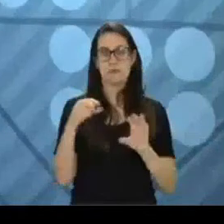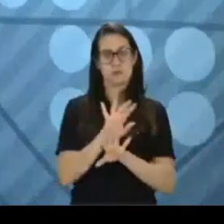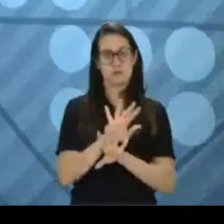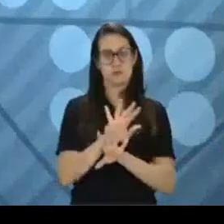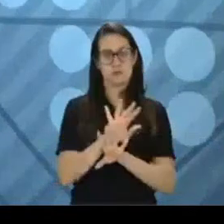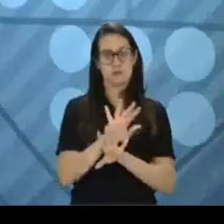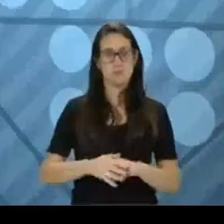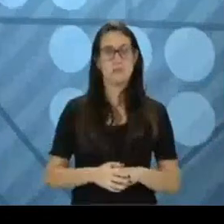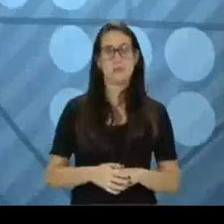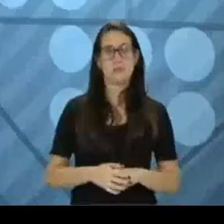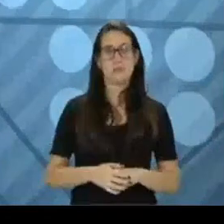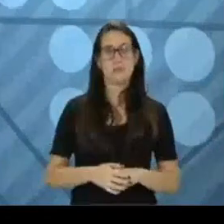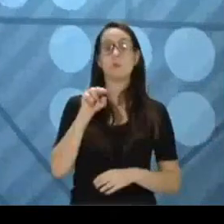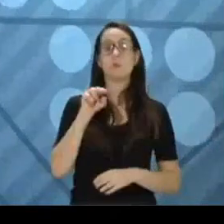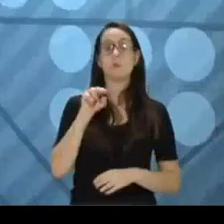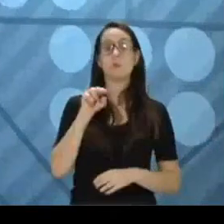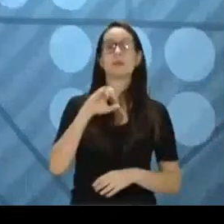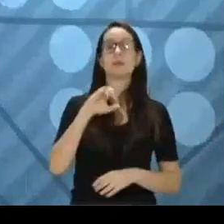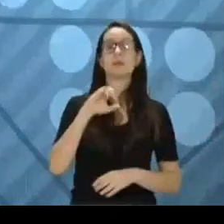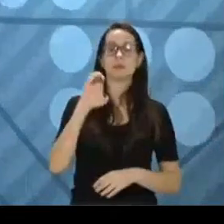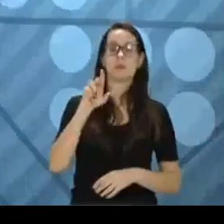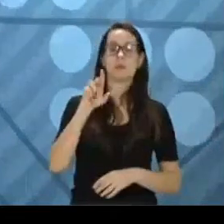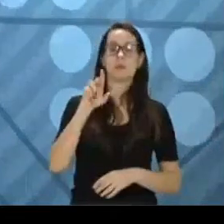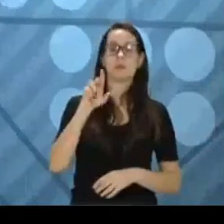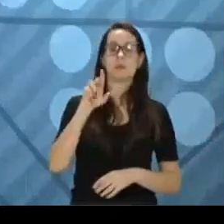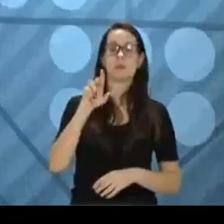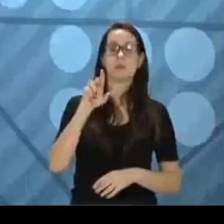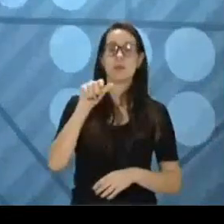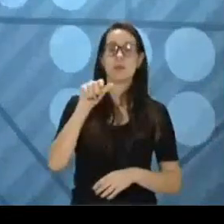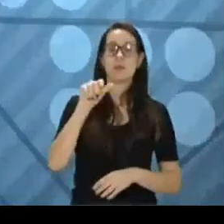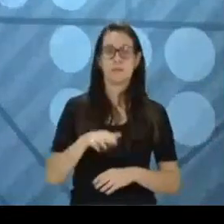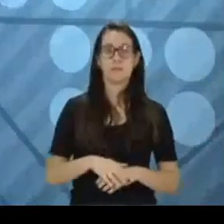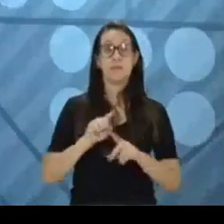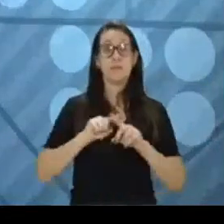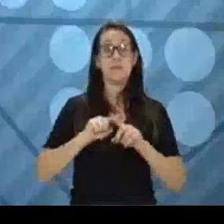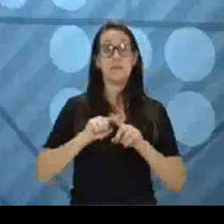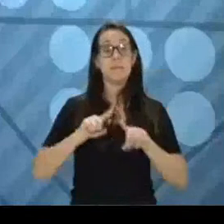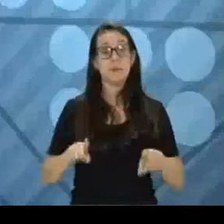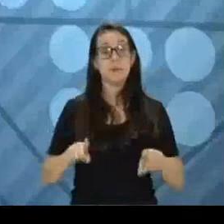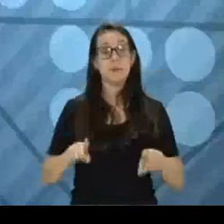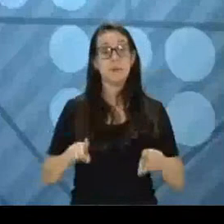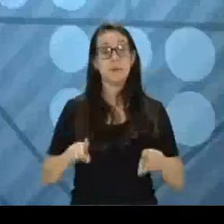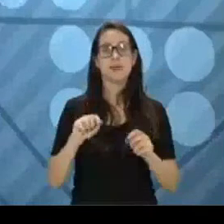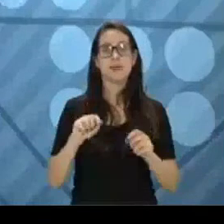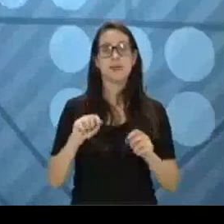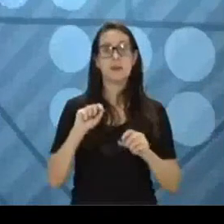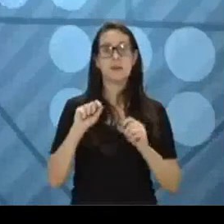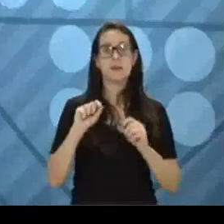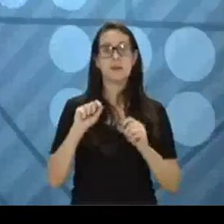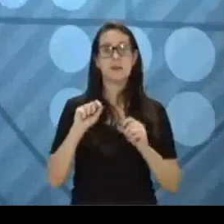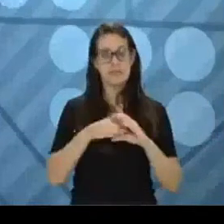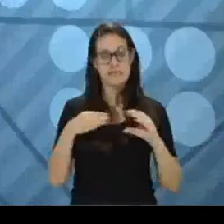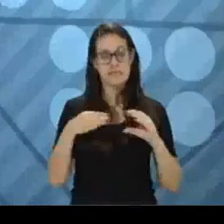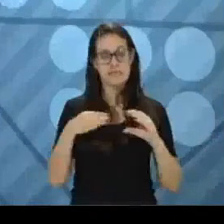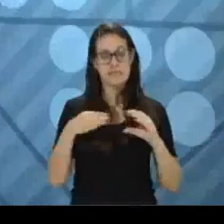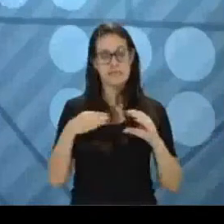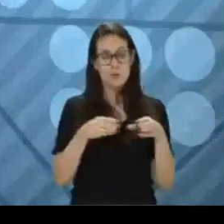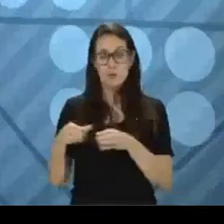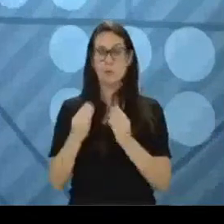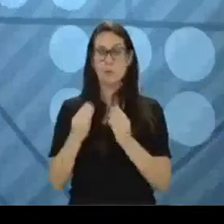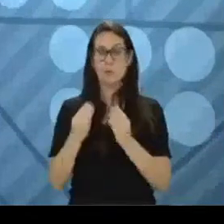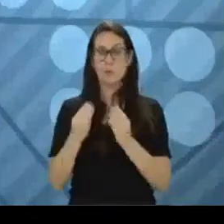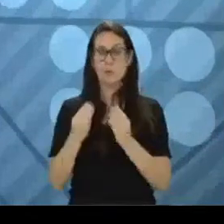única célula, então ela é o próprio organismo. Porém, ela pode viver em colônias. Então, no caso dos Streptococcus, essas células,